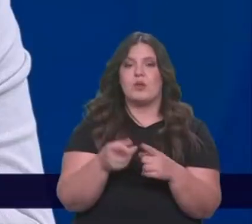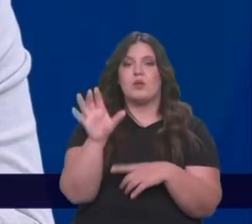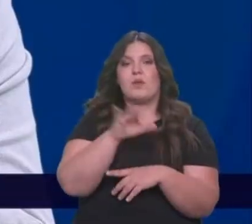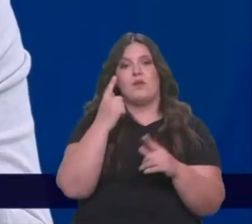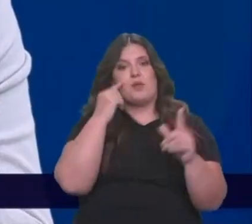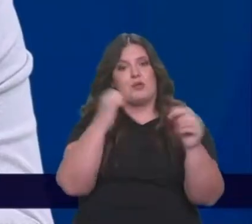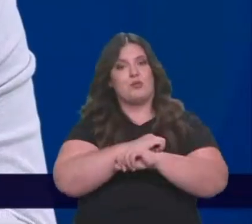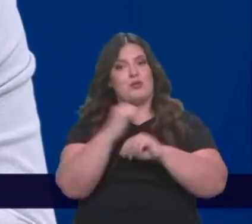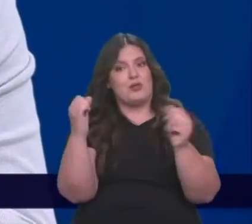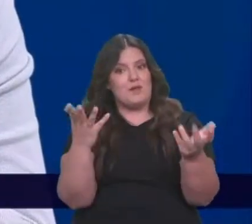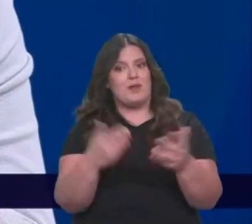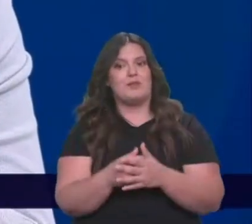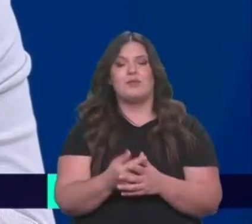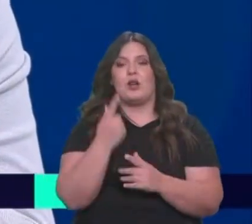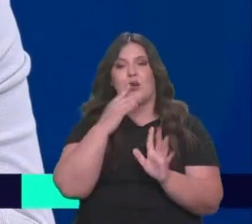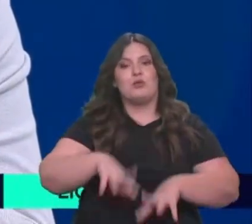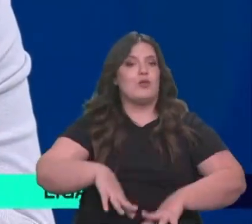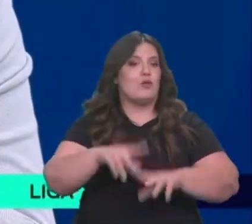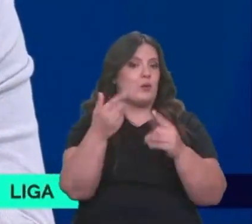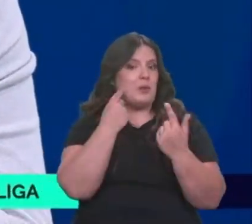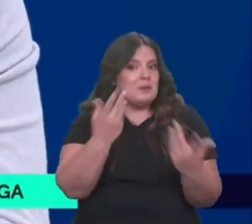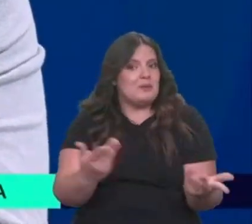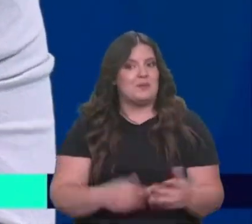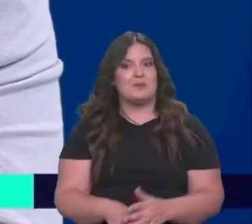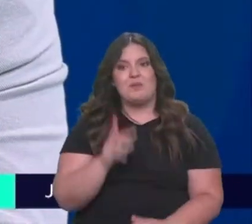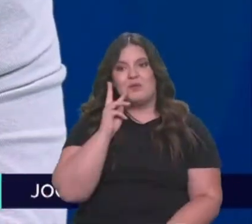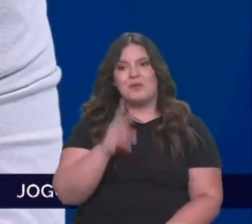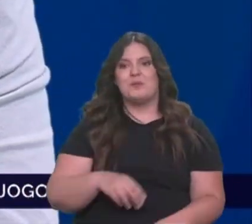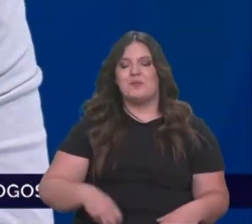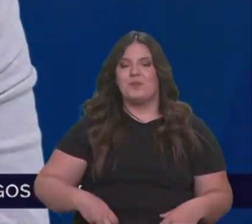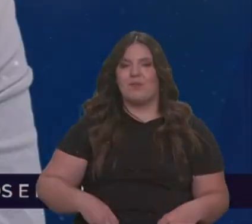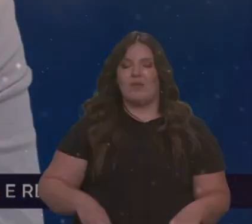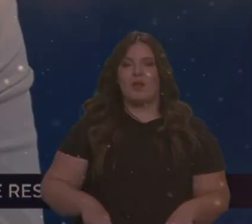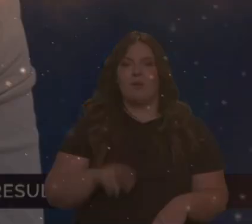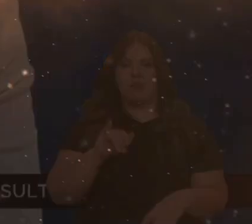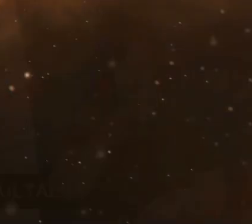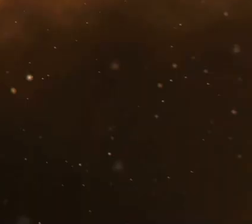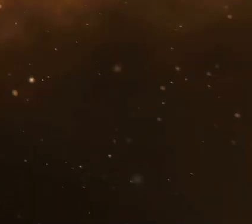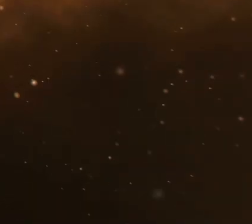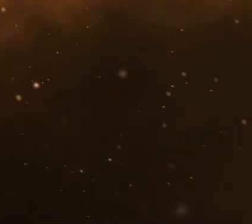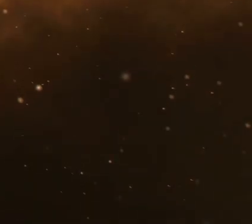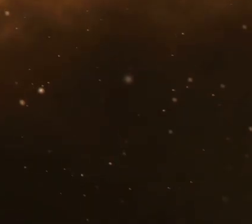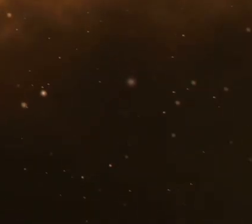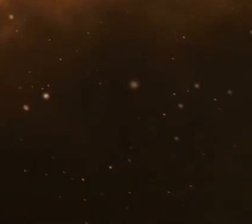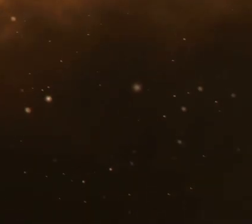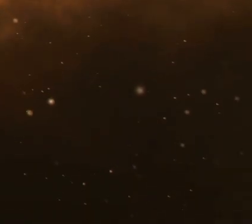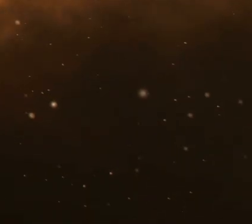explosiva, como isto tudo evoluiu. Muito bem, veremos. Miguel, muito obrigada. Obrigado. Um bom domingo.